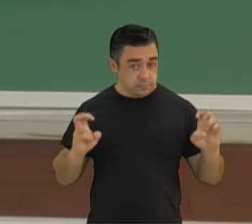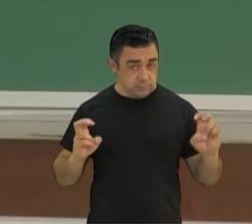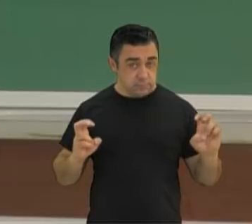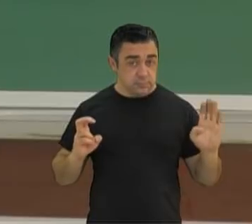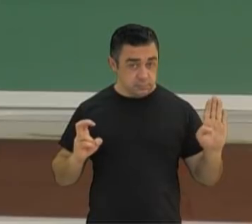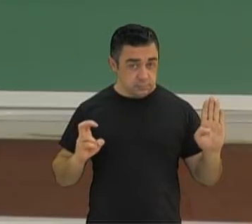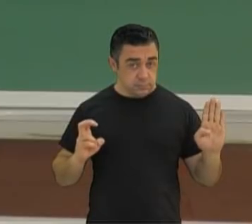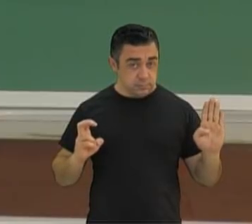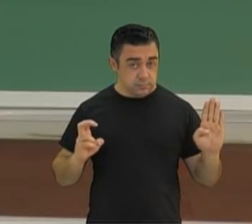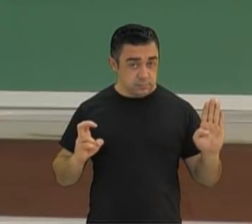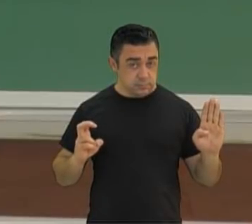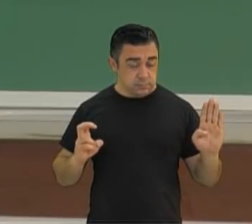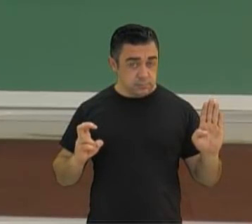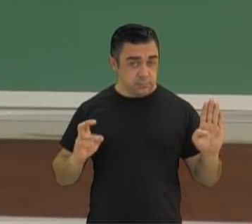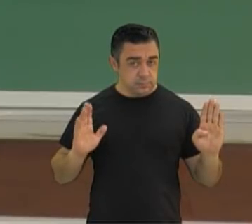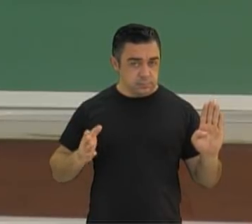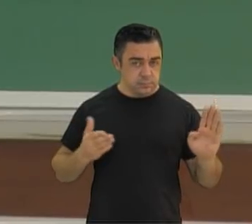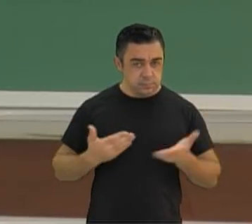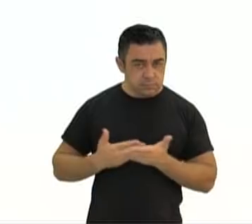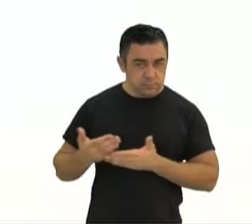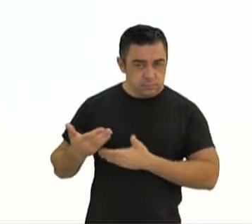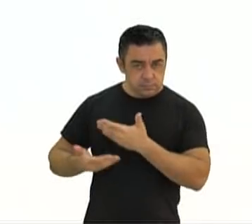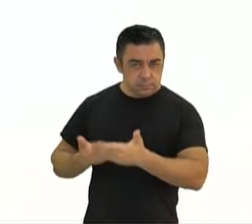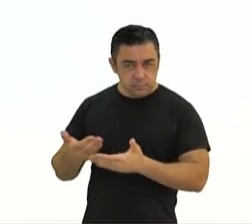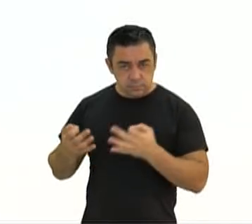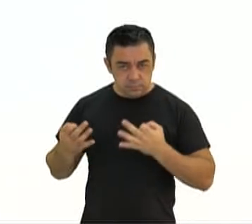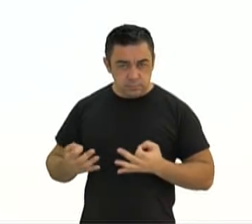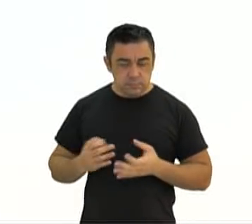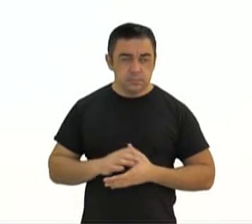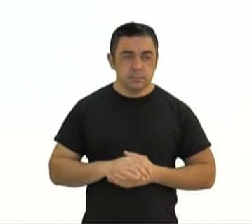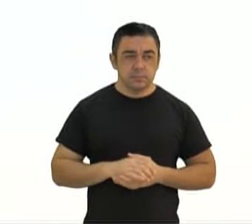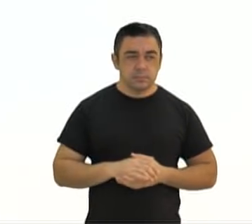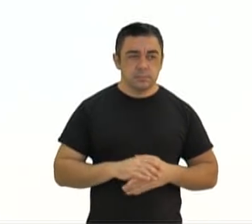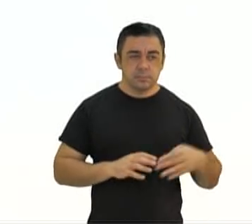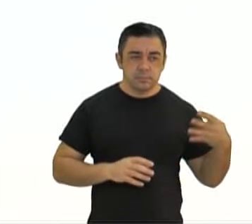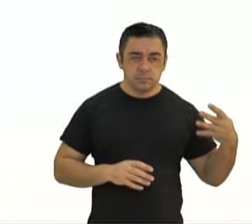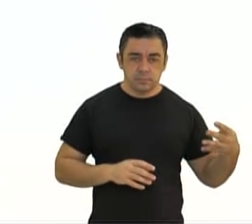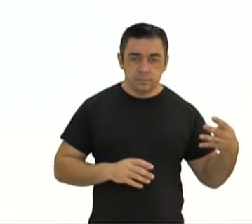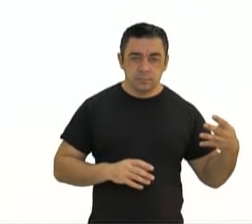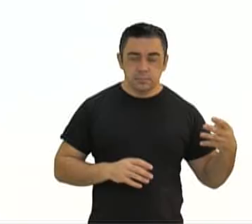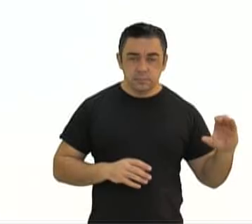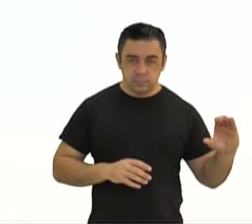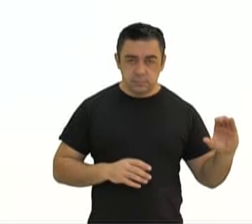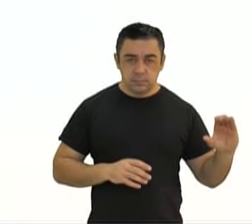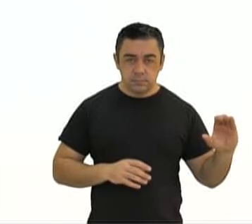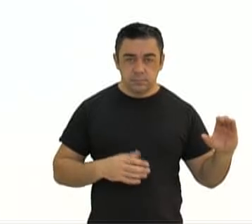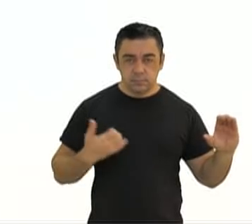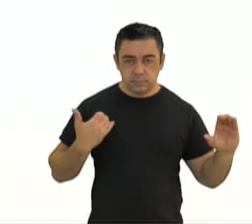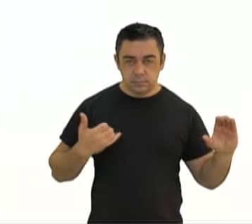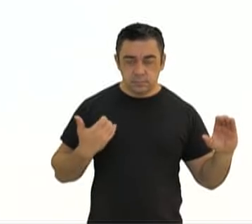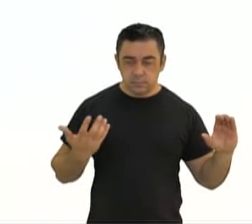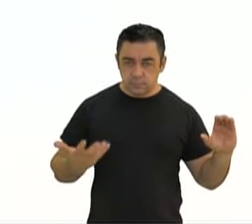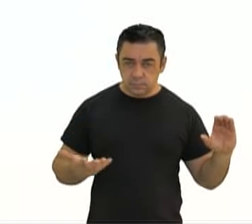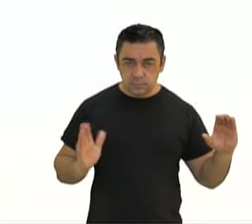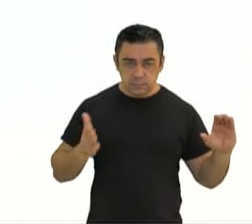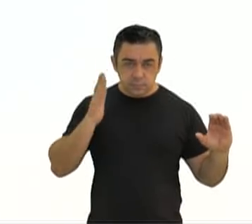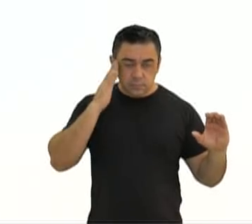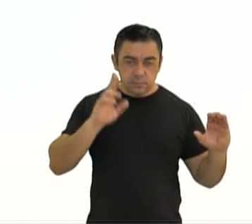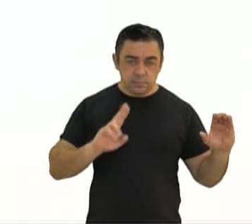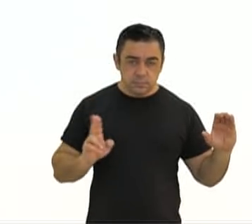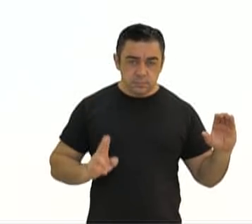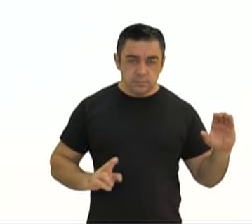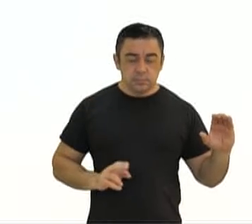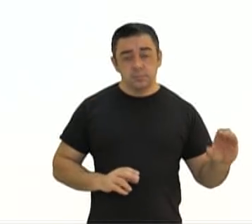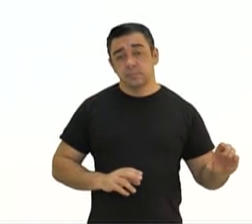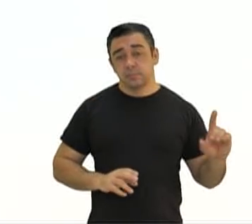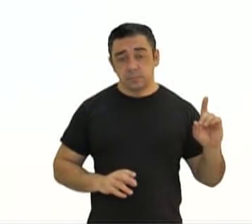o diagnóstico correto e ter iniciado o tratamento adequado, aos 4 anos, porque já escrevi os nomes dos colegas,